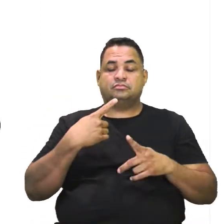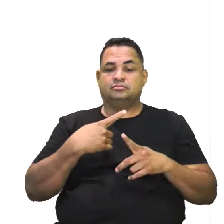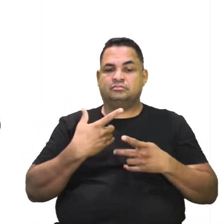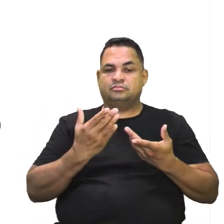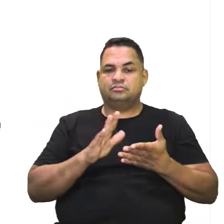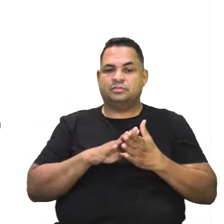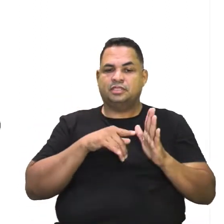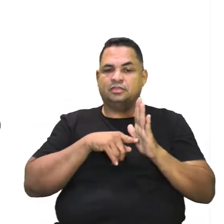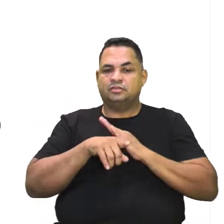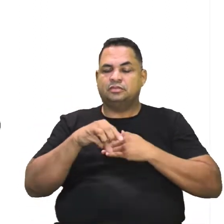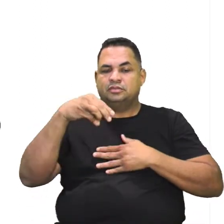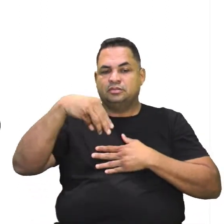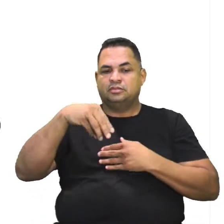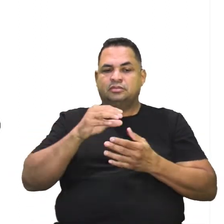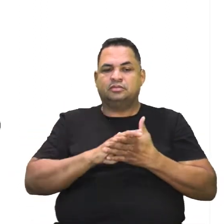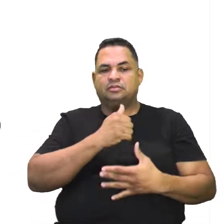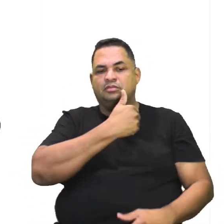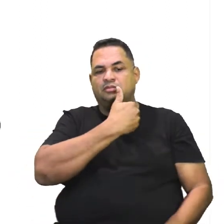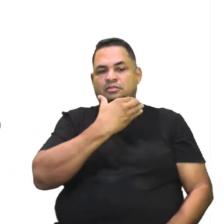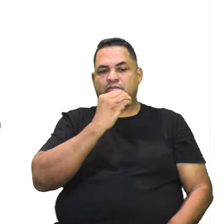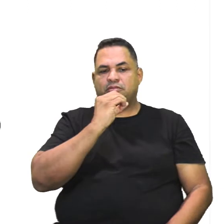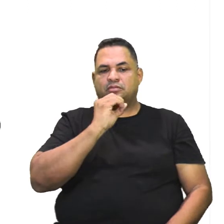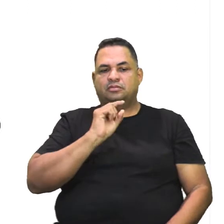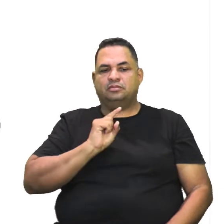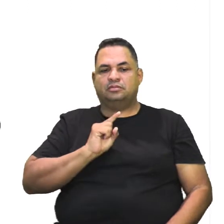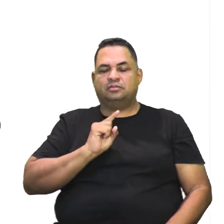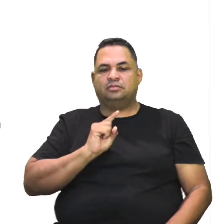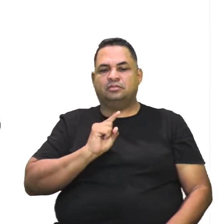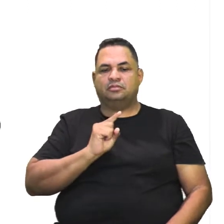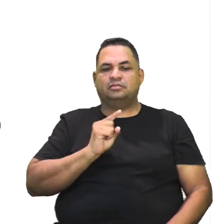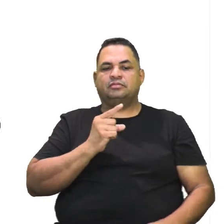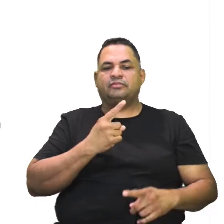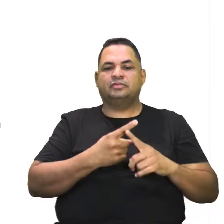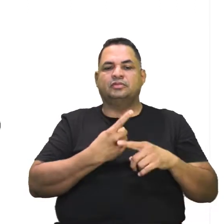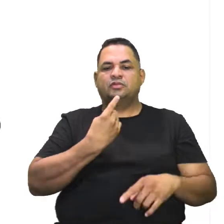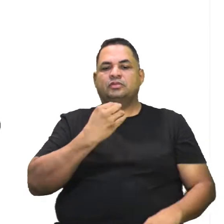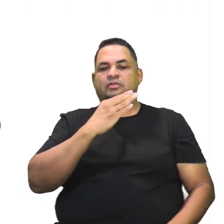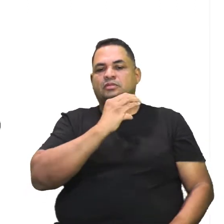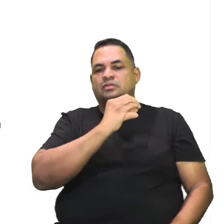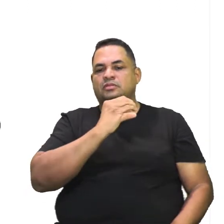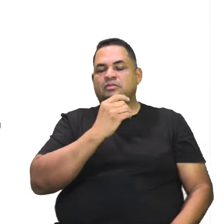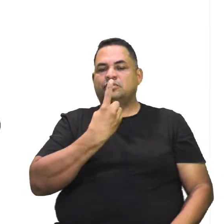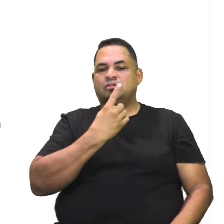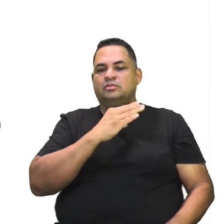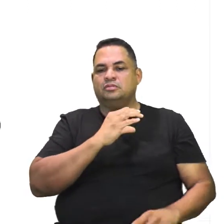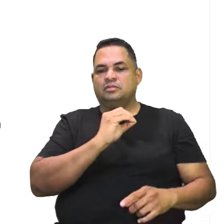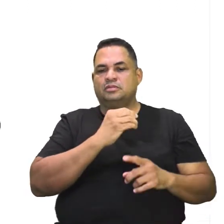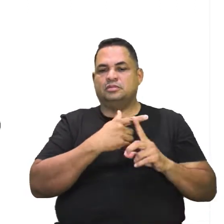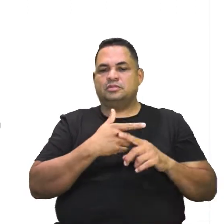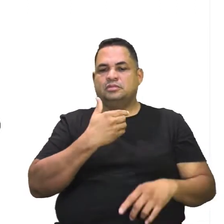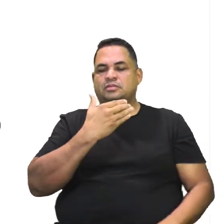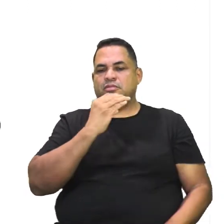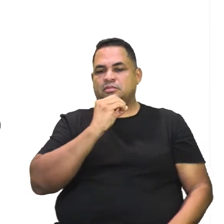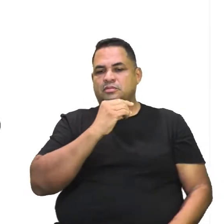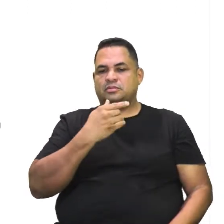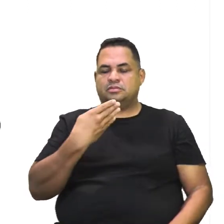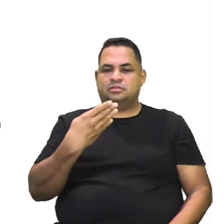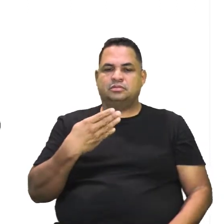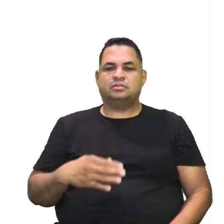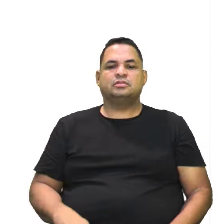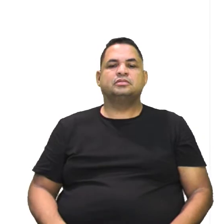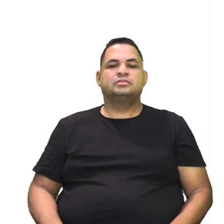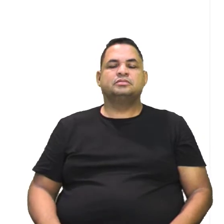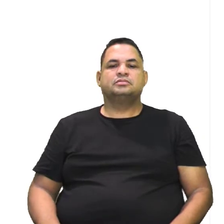do tempo. O 10 mil vezes 1,04, né? 1 mais 0,4 é